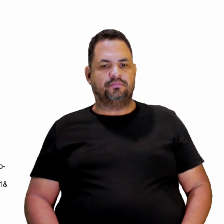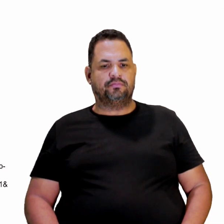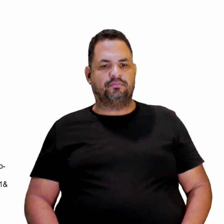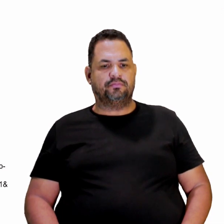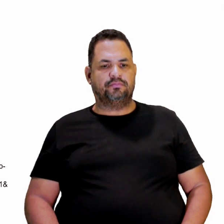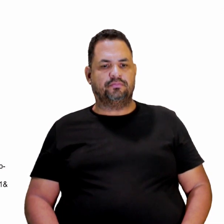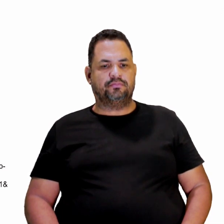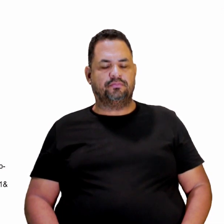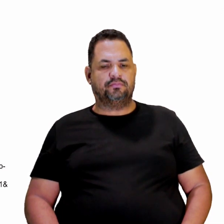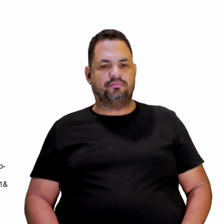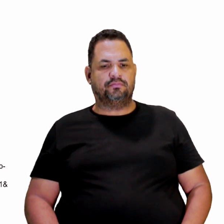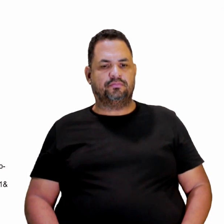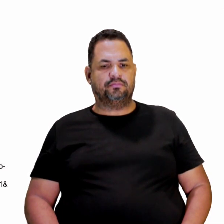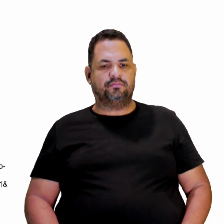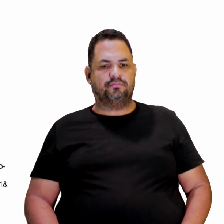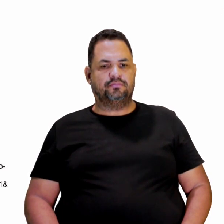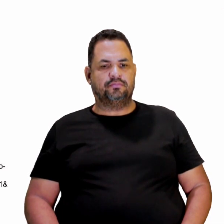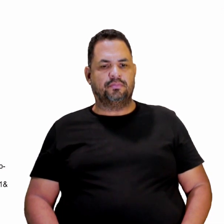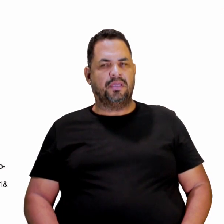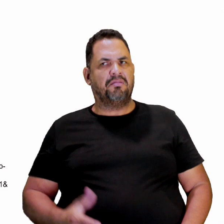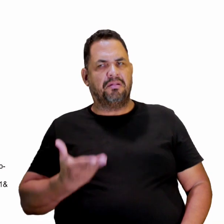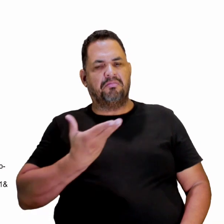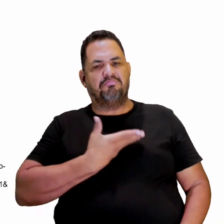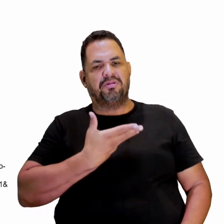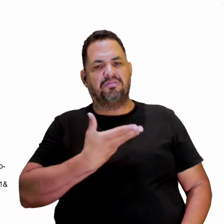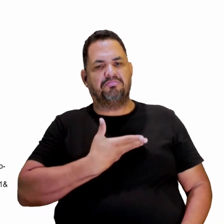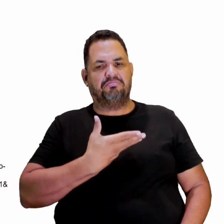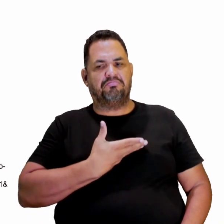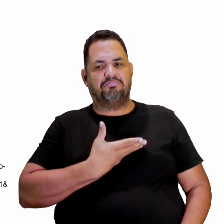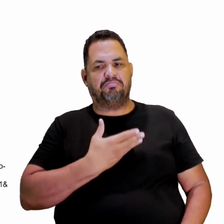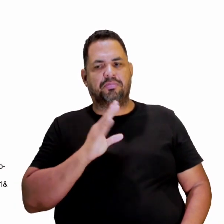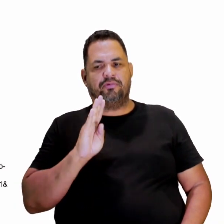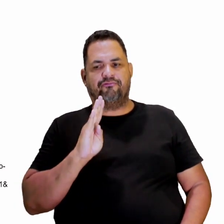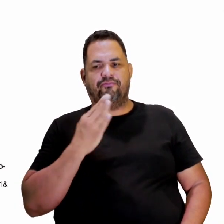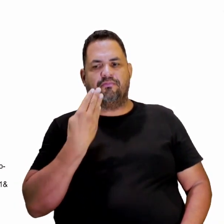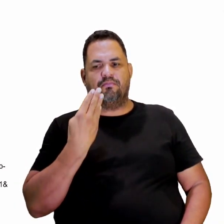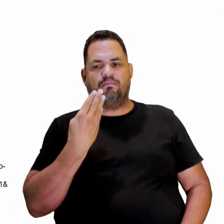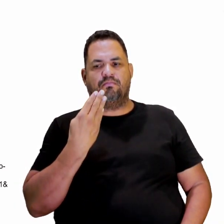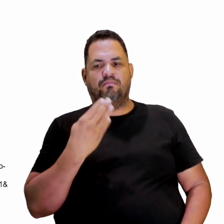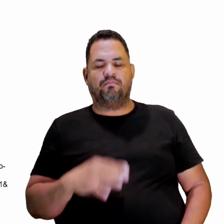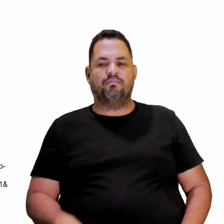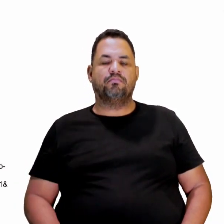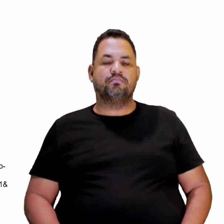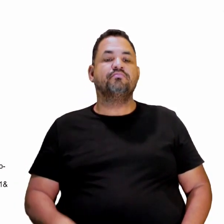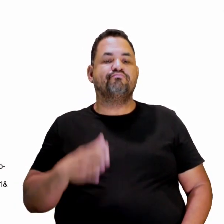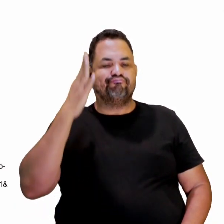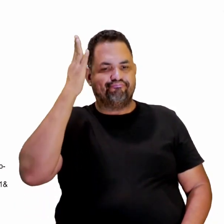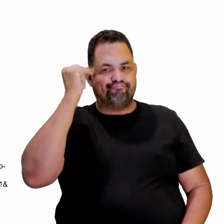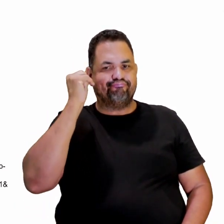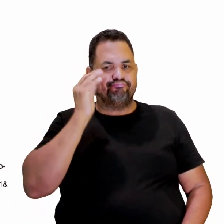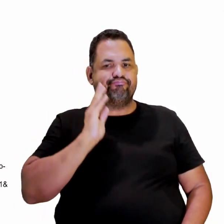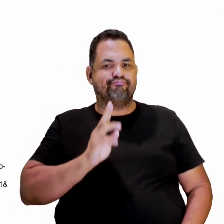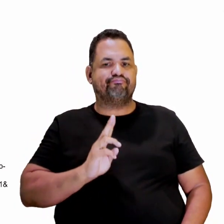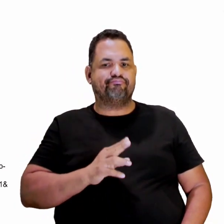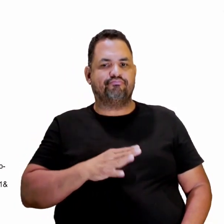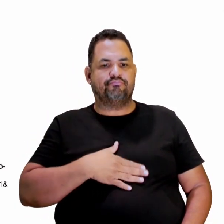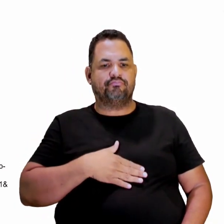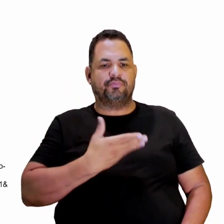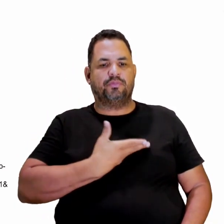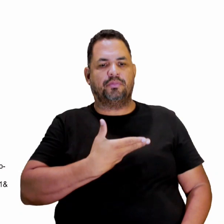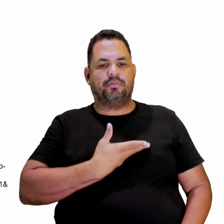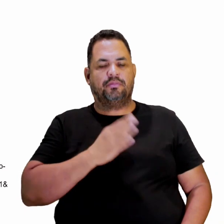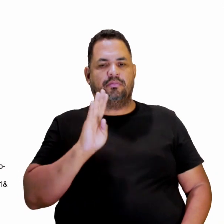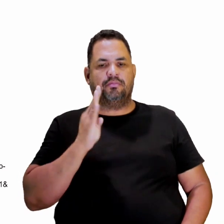que seria de um amigo falso, certo? Eu sempre soube que ele era um amigo falso.